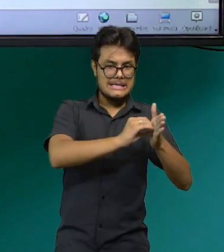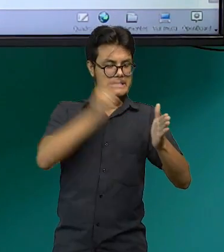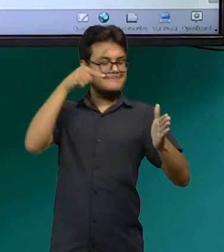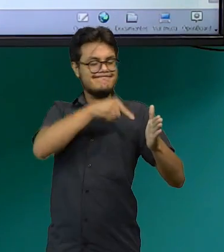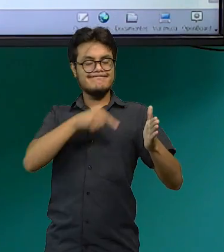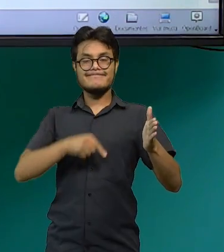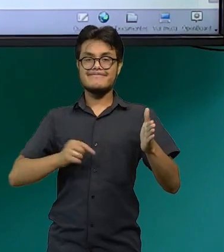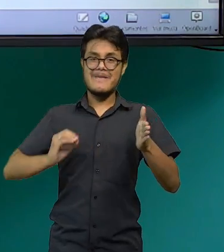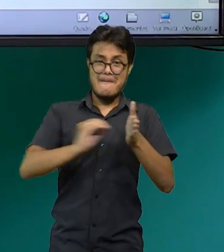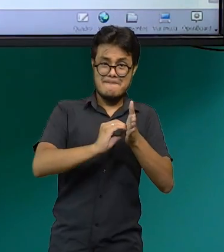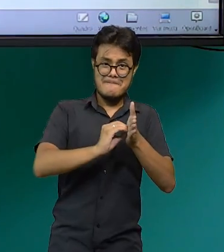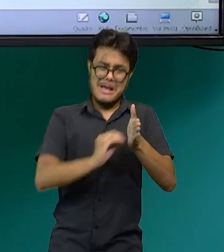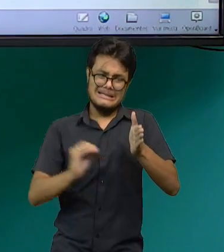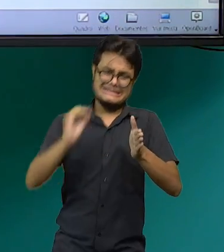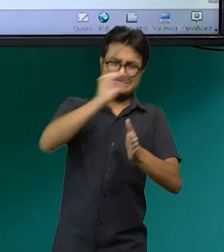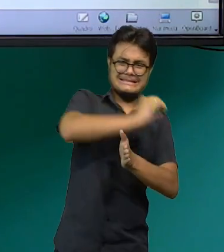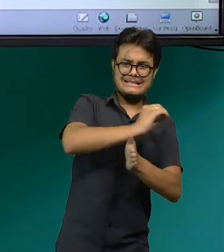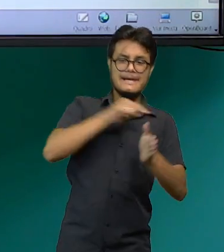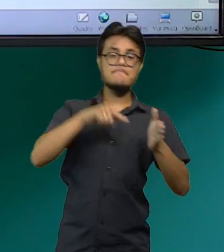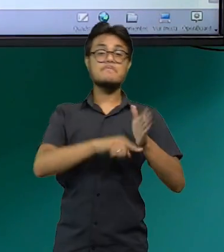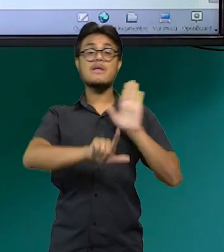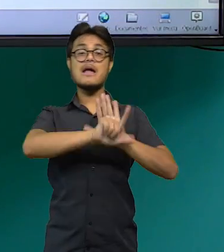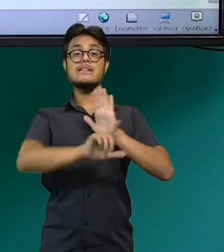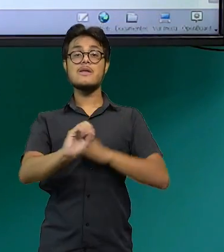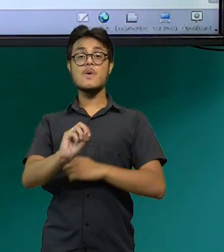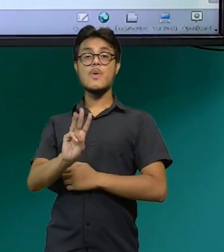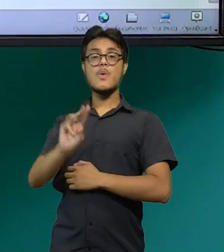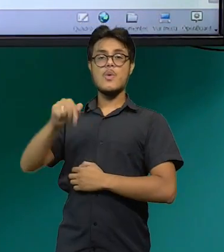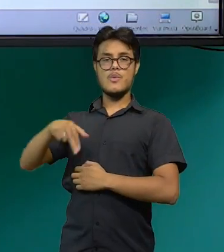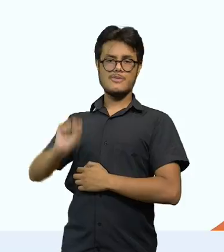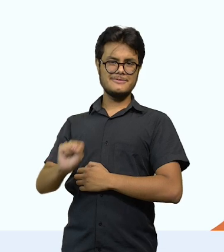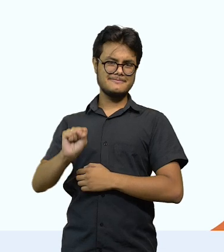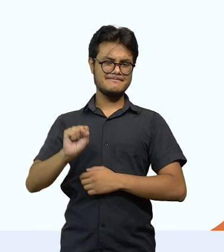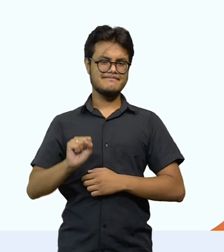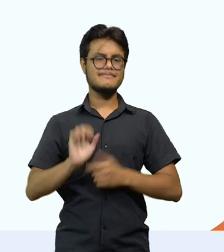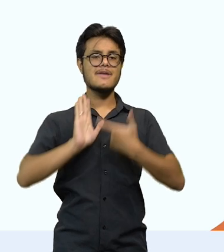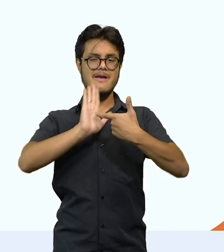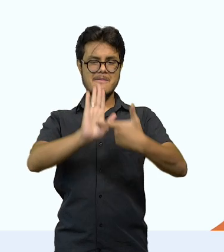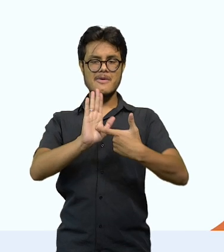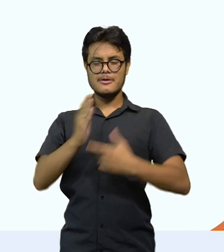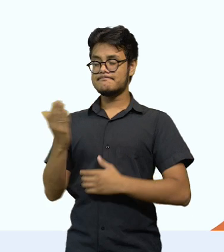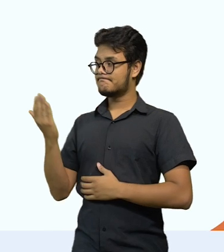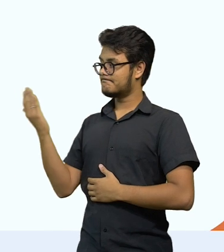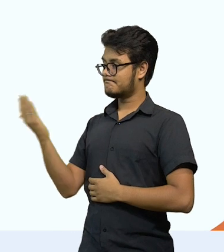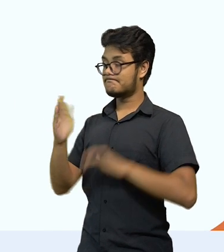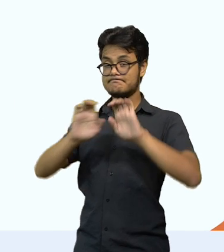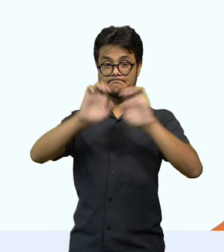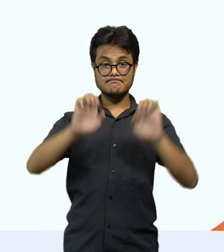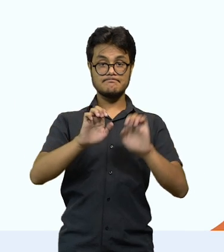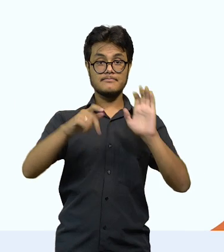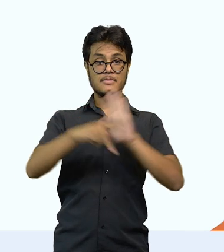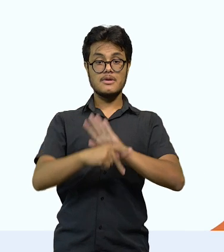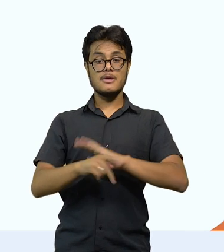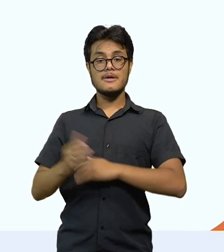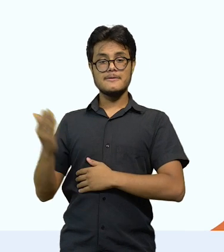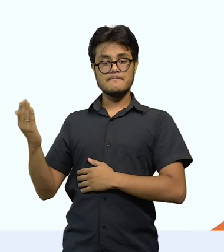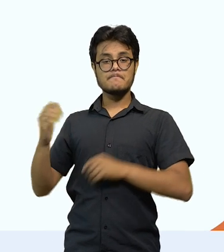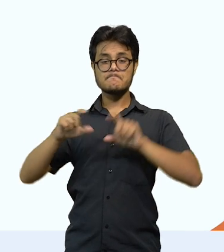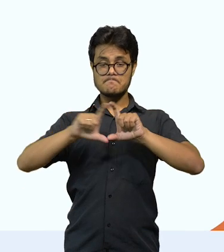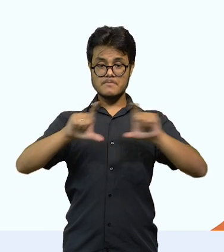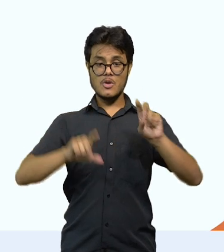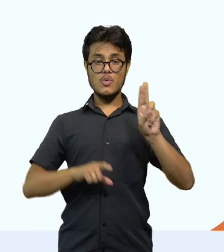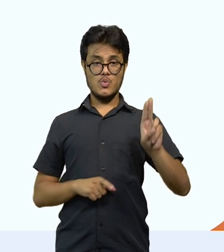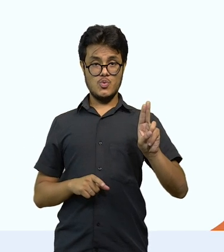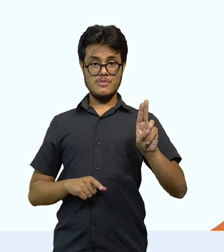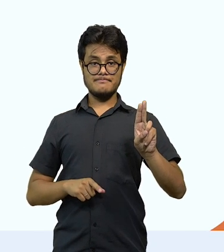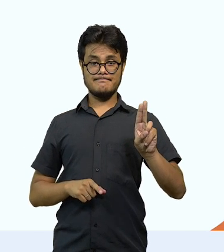essa dificuldade é a lei de Ohms. E a lei de Ohms é representada pela equação aí que está na lousa, U igual